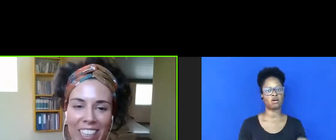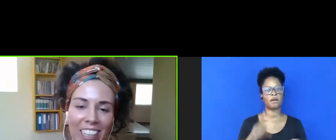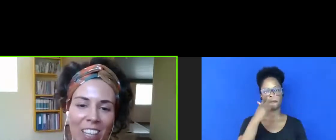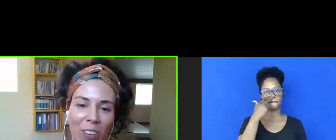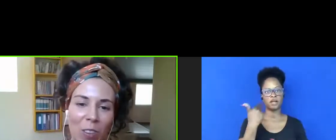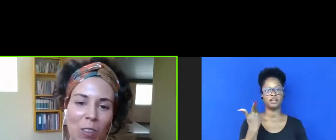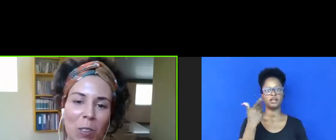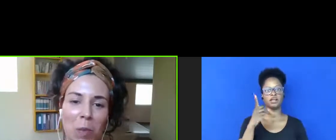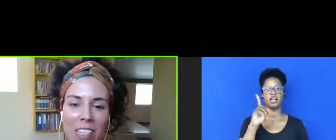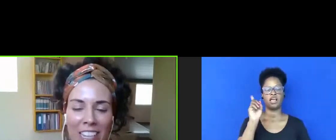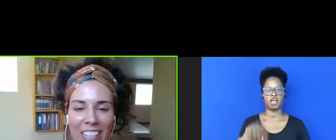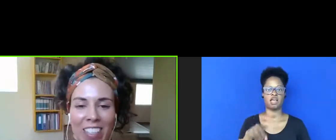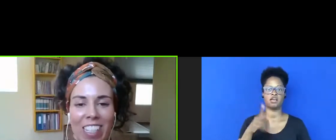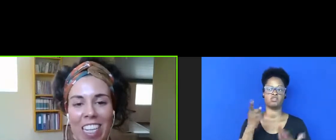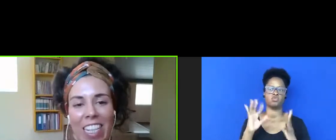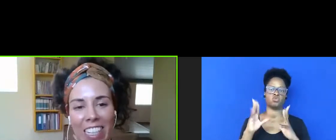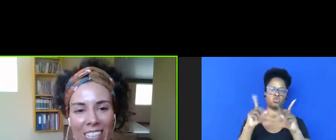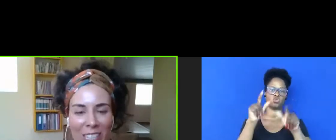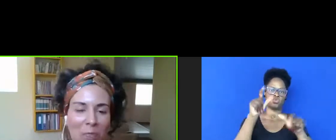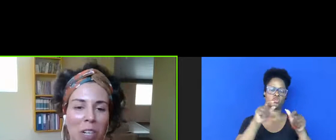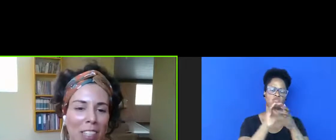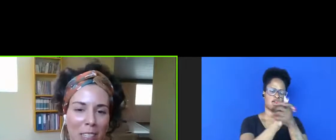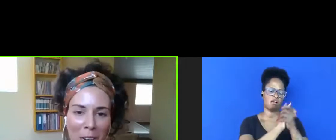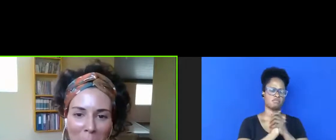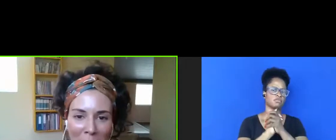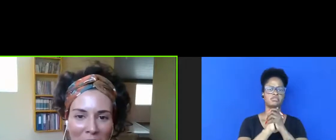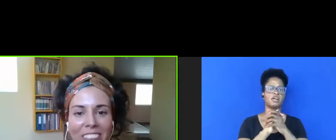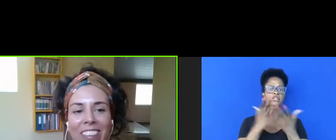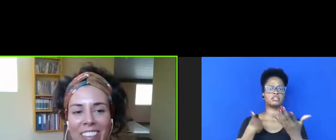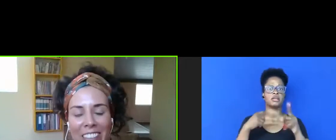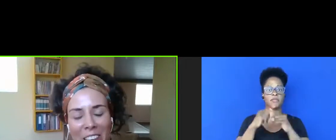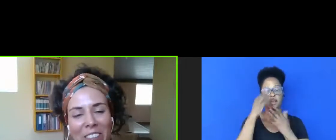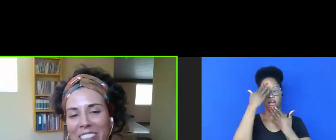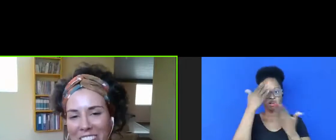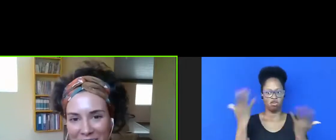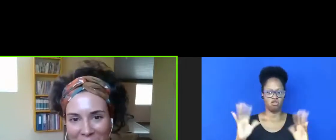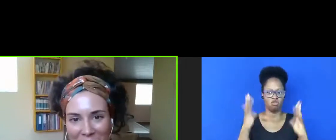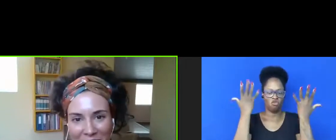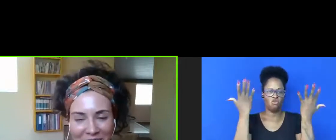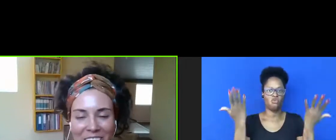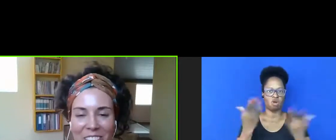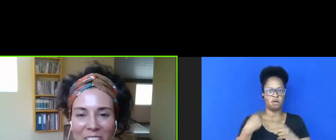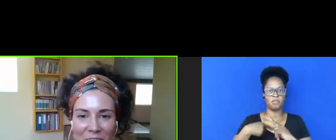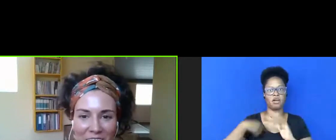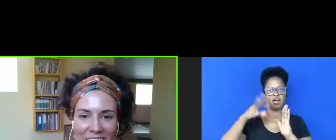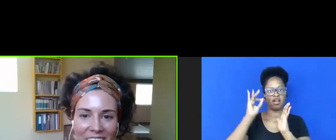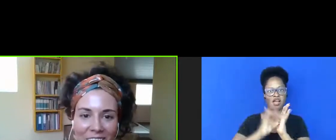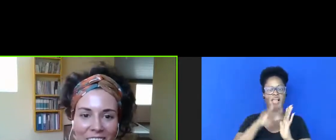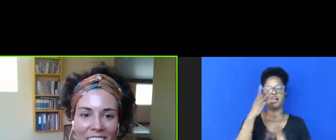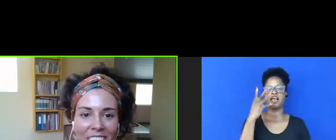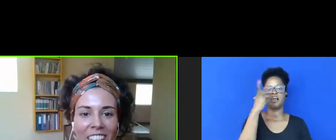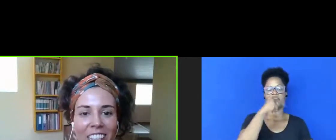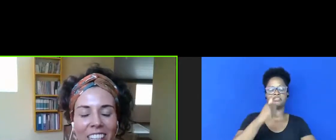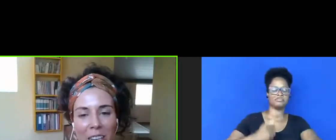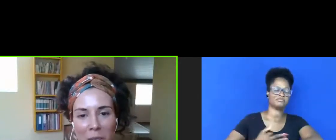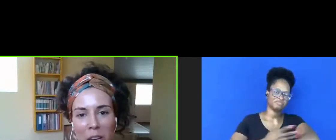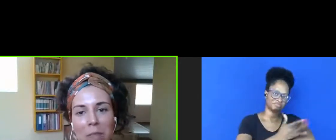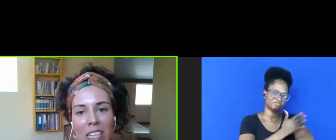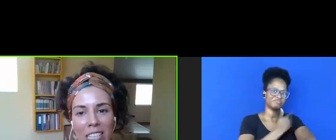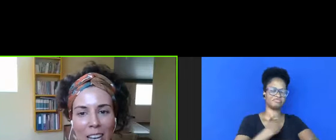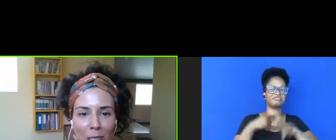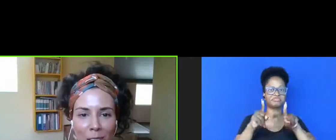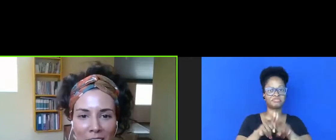saudar, né, a todos os presentes e agradecer por essa cerimônia, que realmente está sendo bastante emocionante.